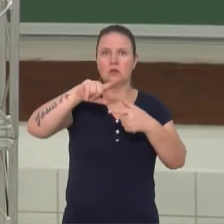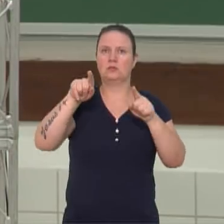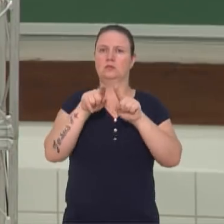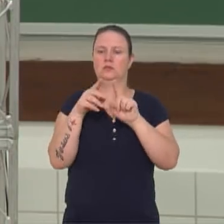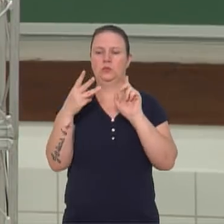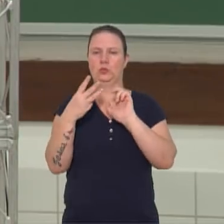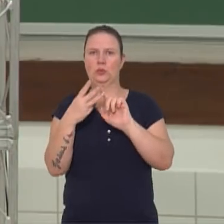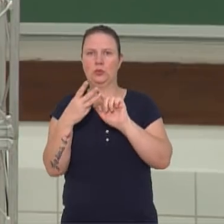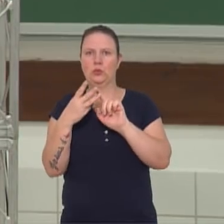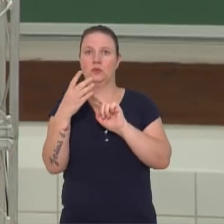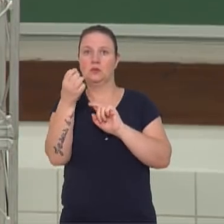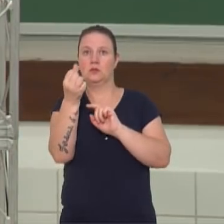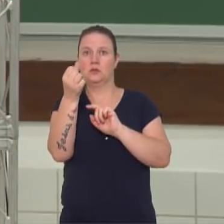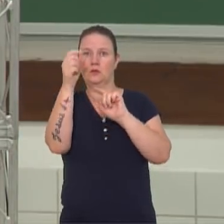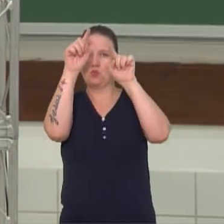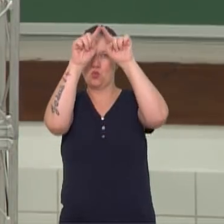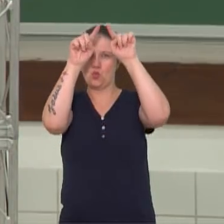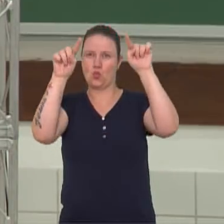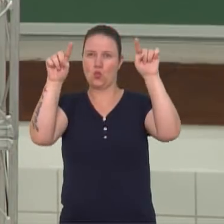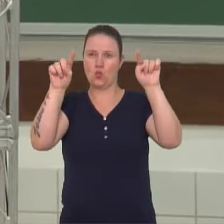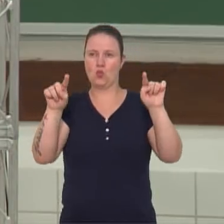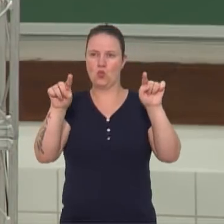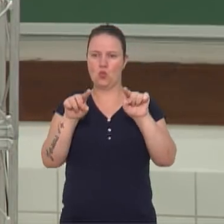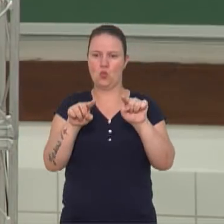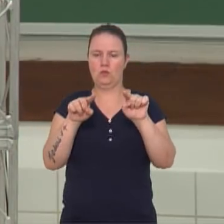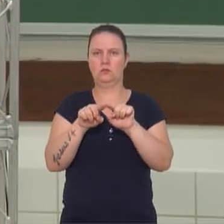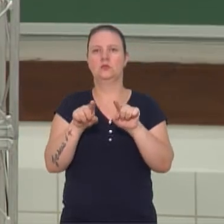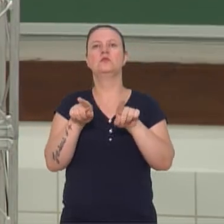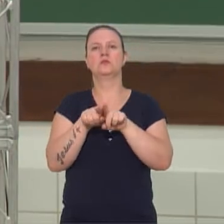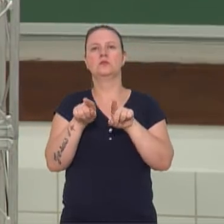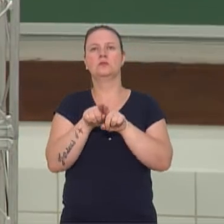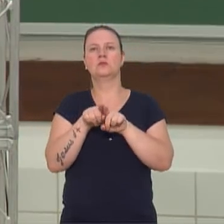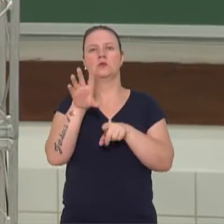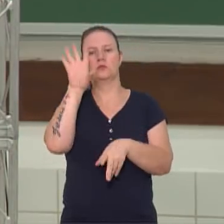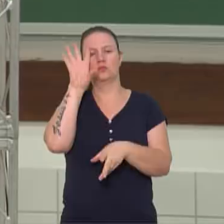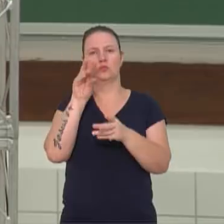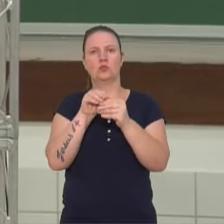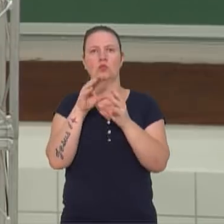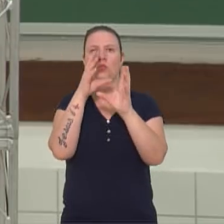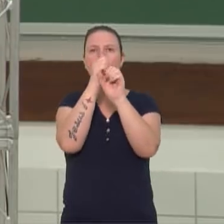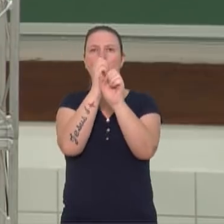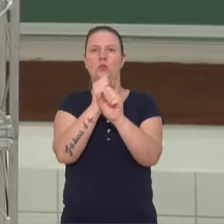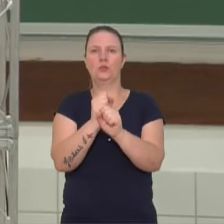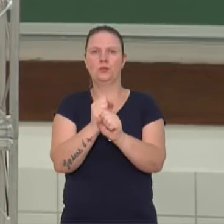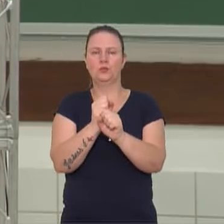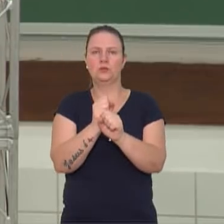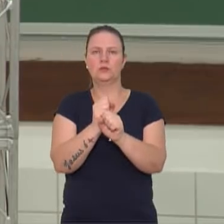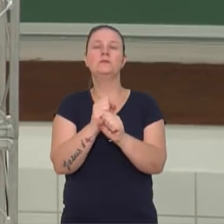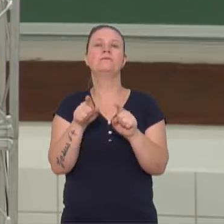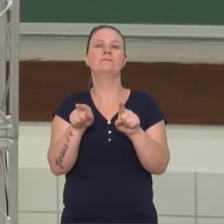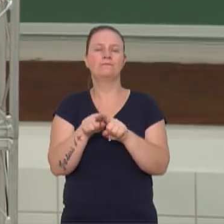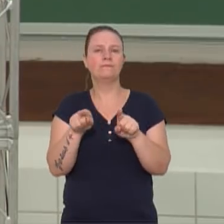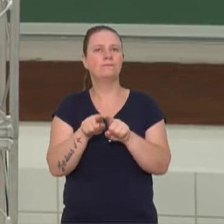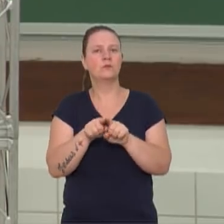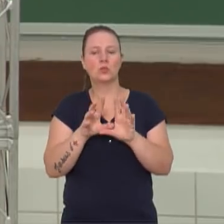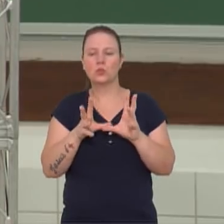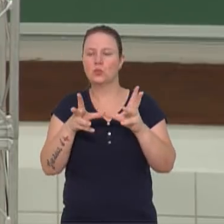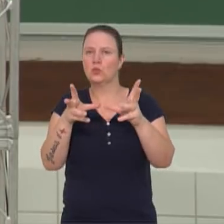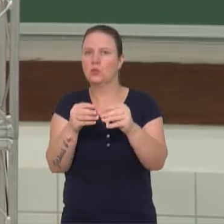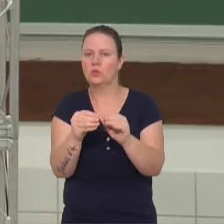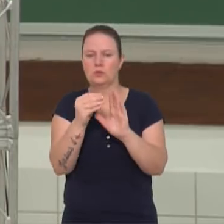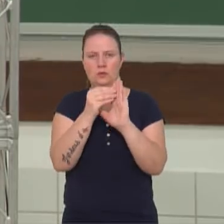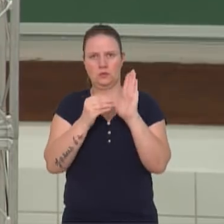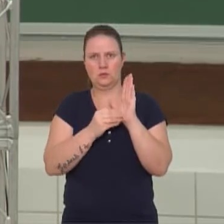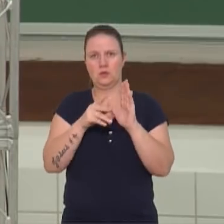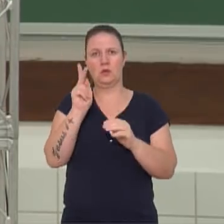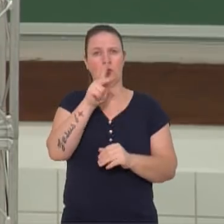né? E aí a gente também calculou perímetro, retomou a parte de perímetro e unidade de medida de comprimento. Bem, a prof